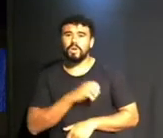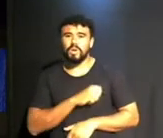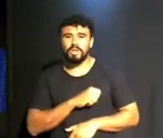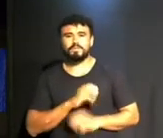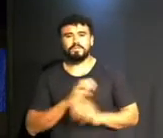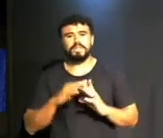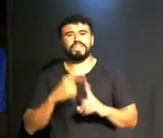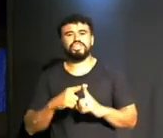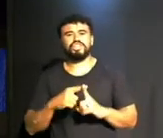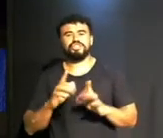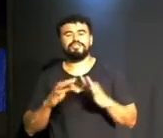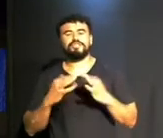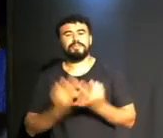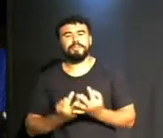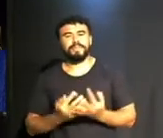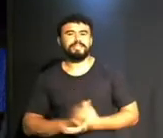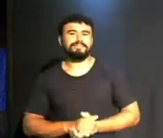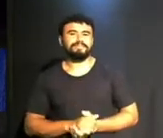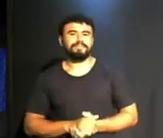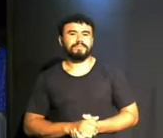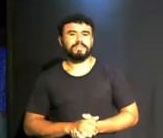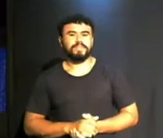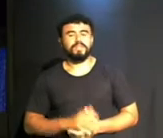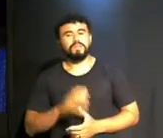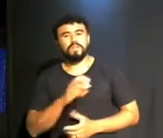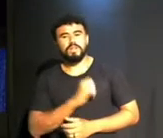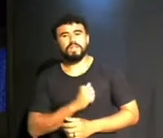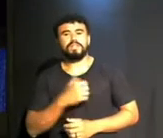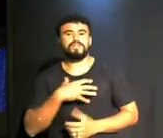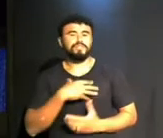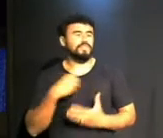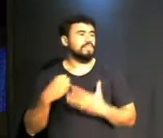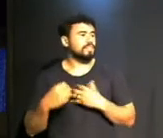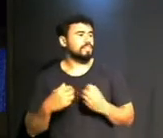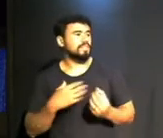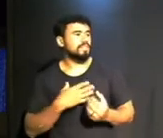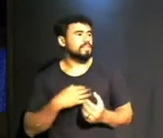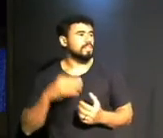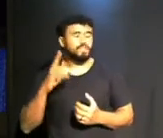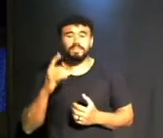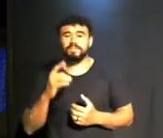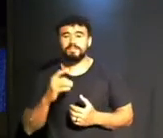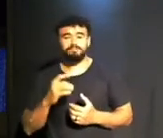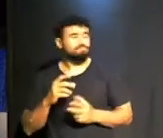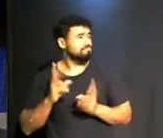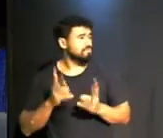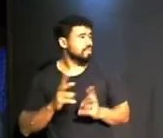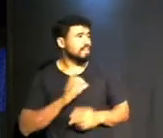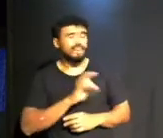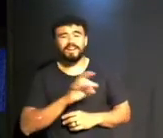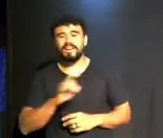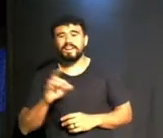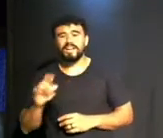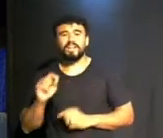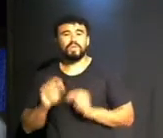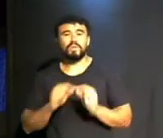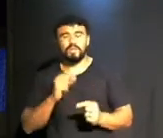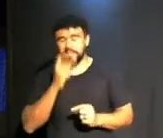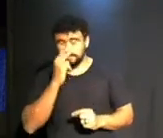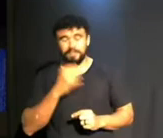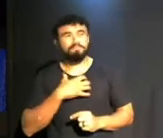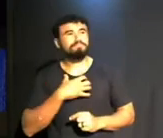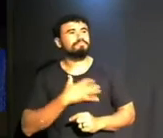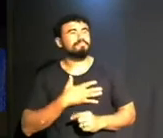a igreja a família eu amo ah os filhos e filhas Que deus me concedeu cada um tem arrancado tanto